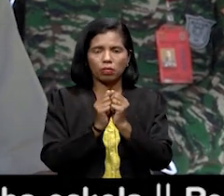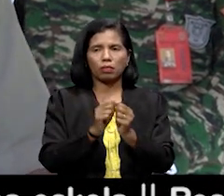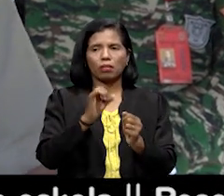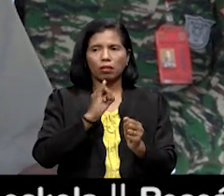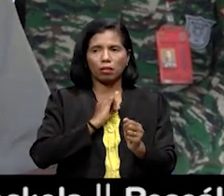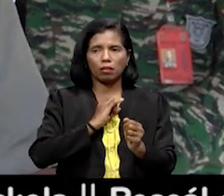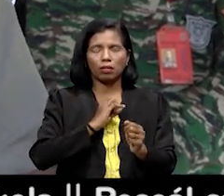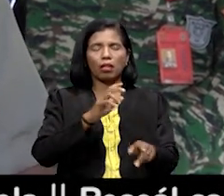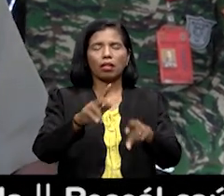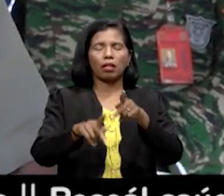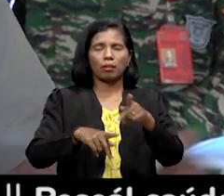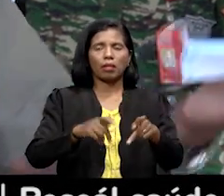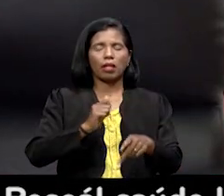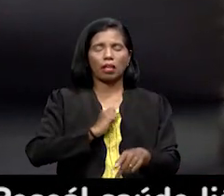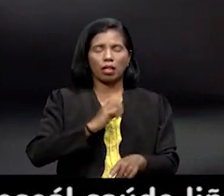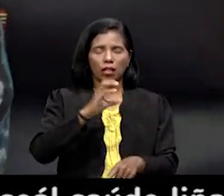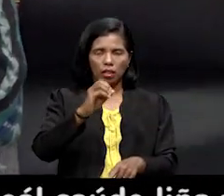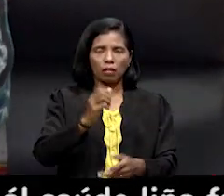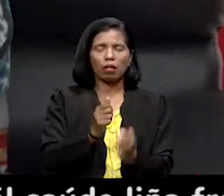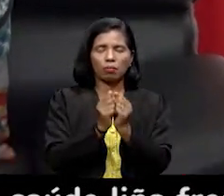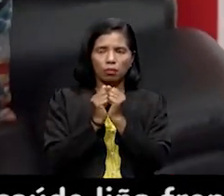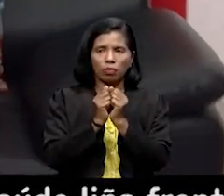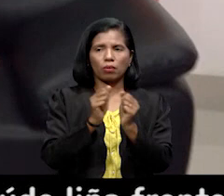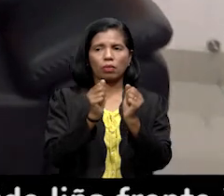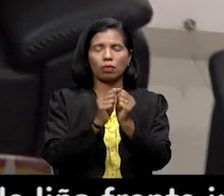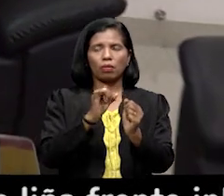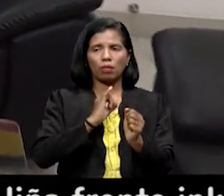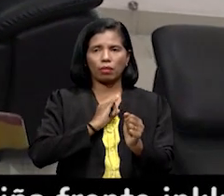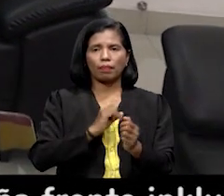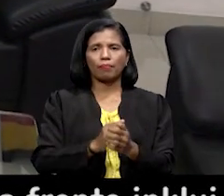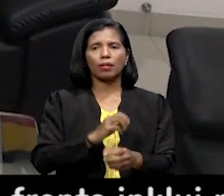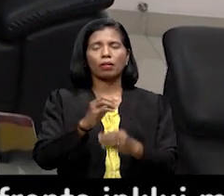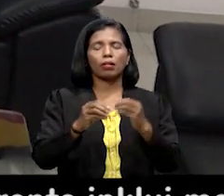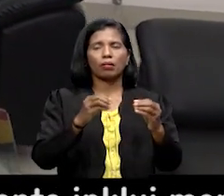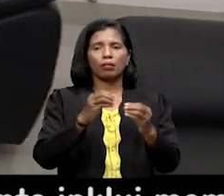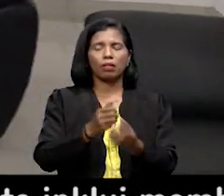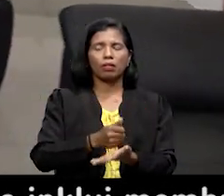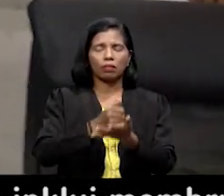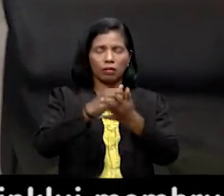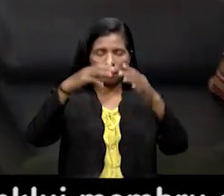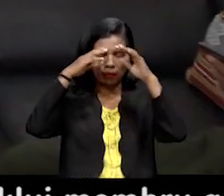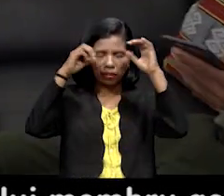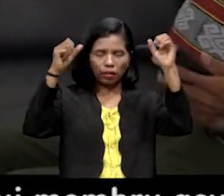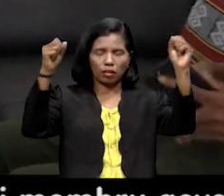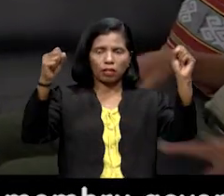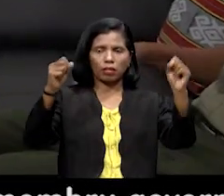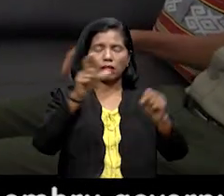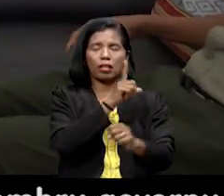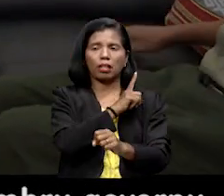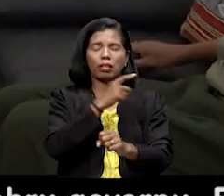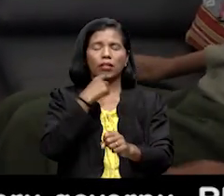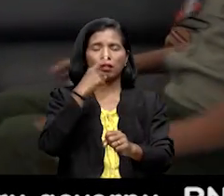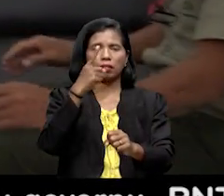ainar mos, se amuto ko hau. Com o apoio da minha candidatura para presidente da República, Lere Hateten,